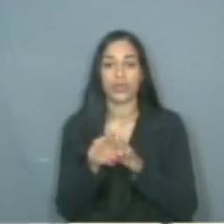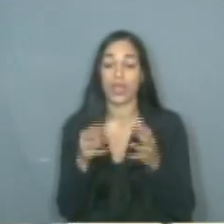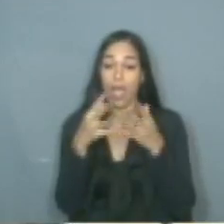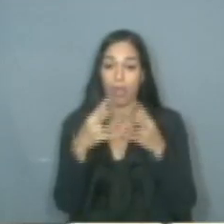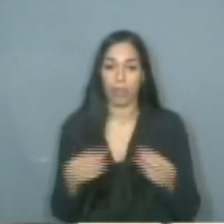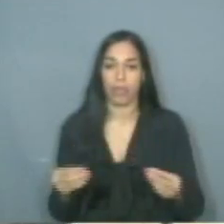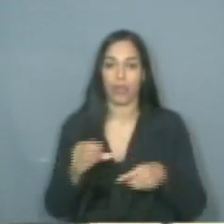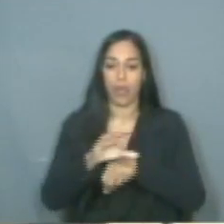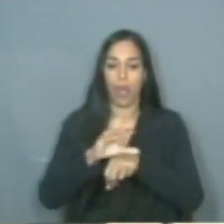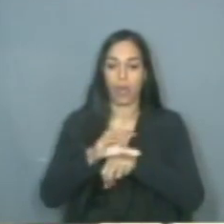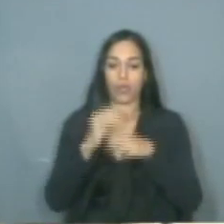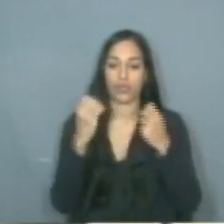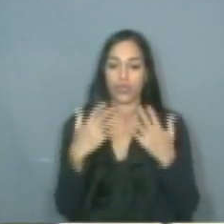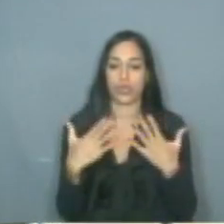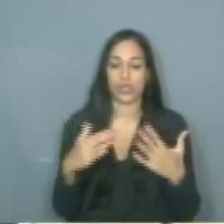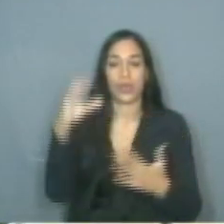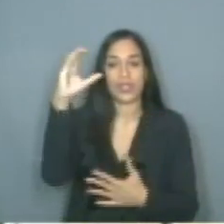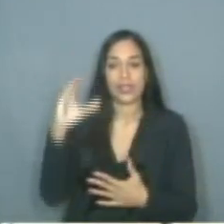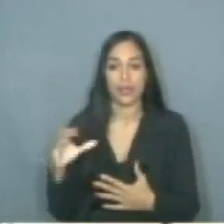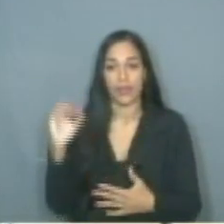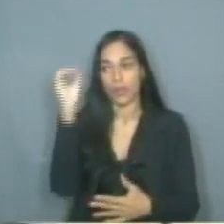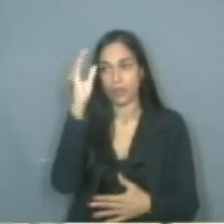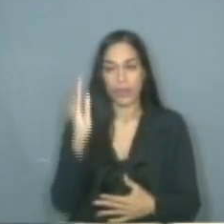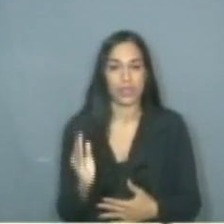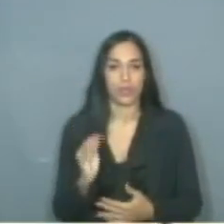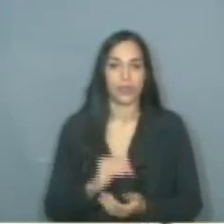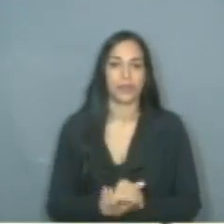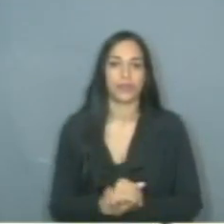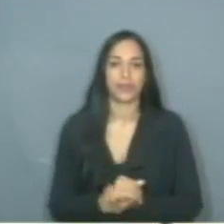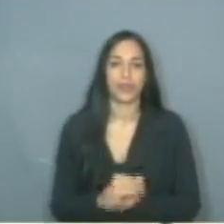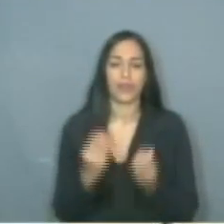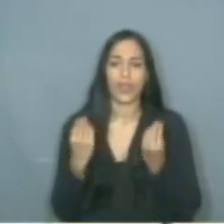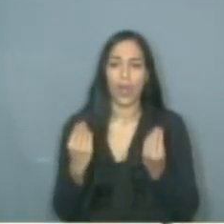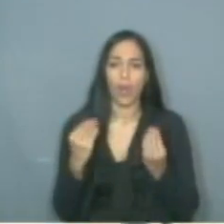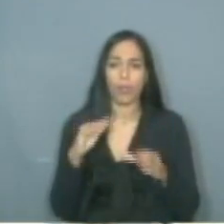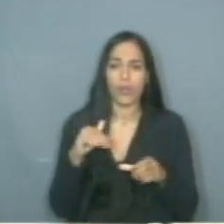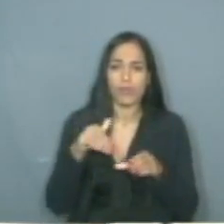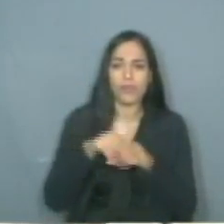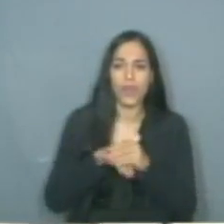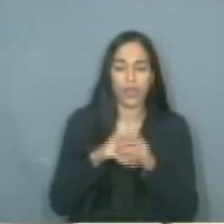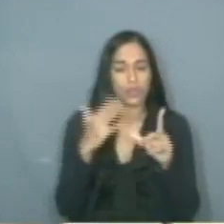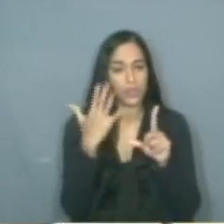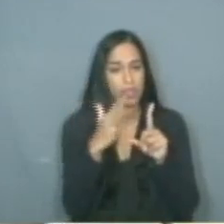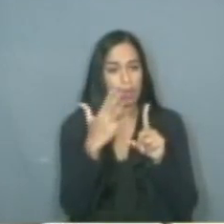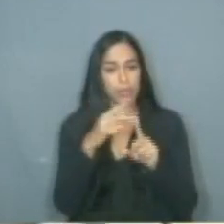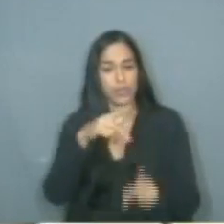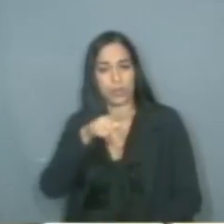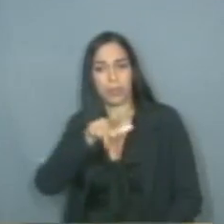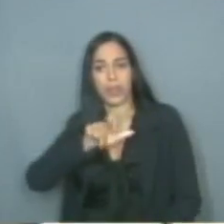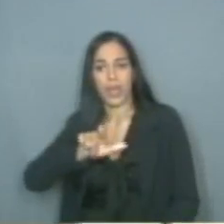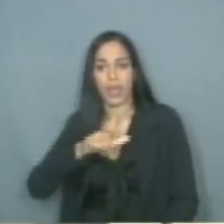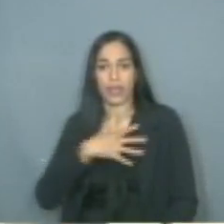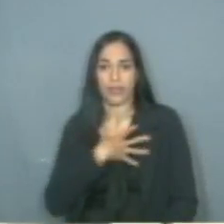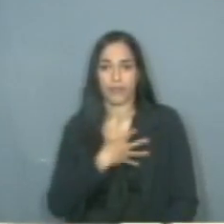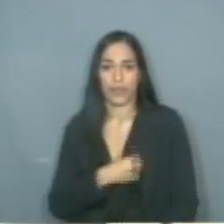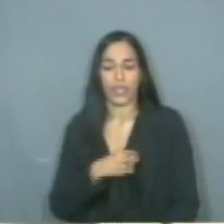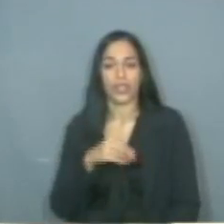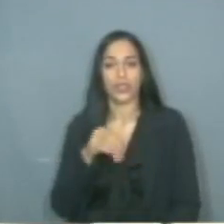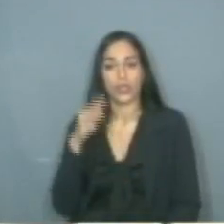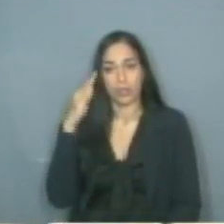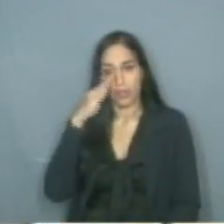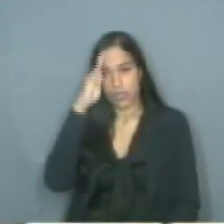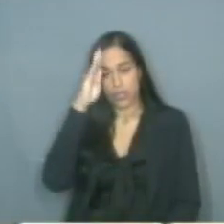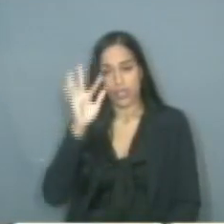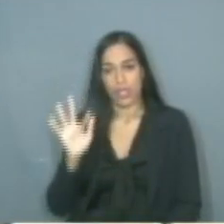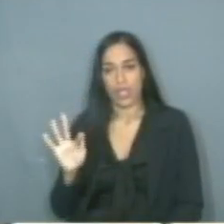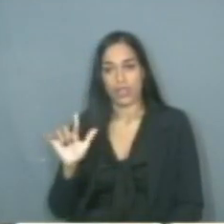país? Como é que eu vou votar um voto de aplausos para Flávio Rachadinha, do PL, o filho de Bolsonaro, que em breve a gente